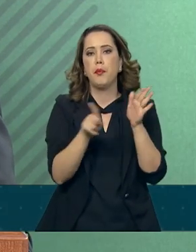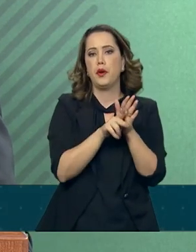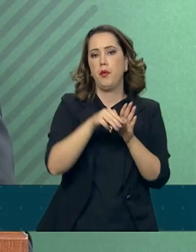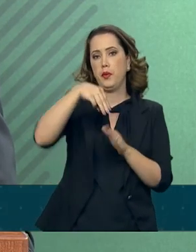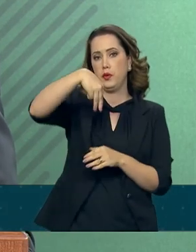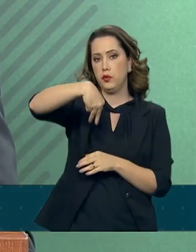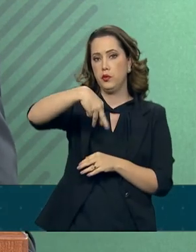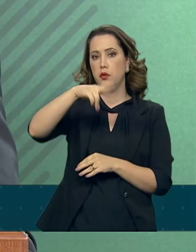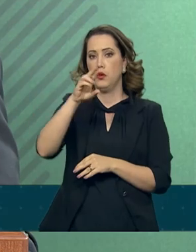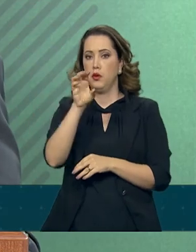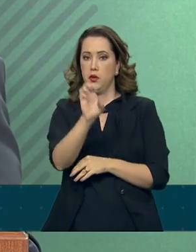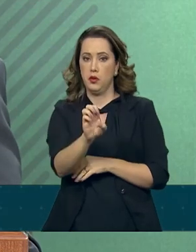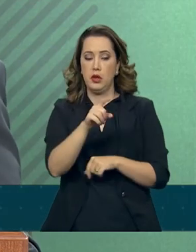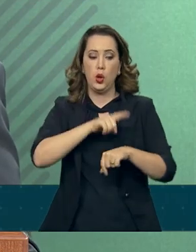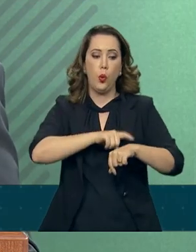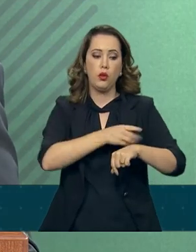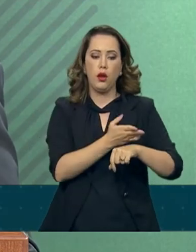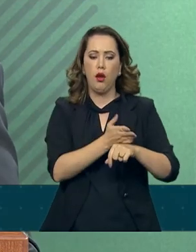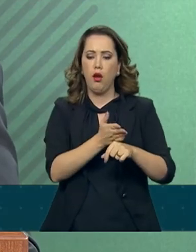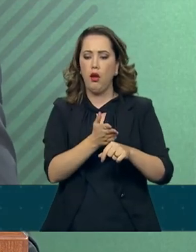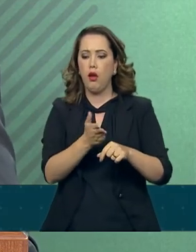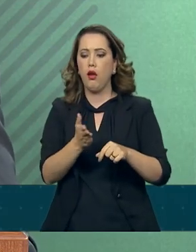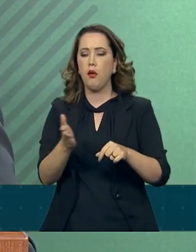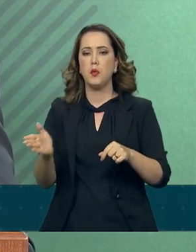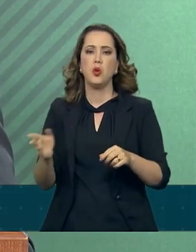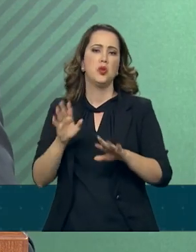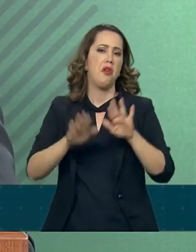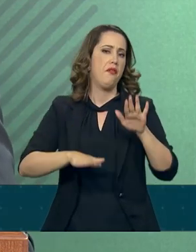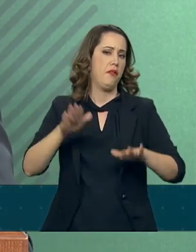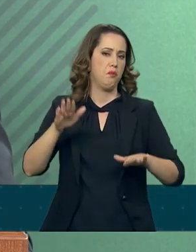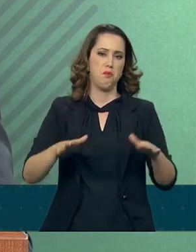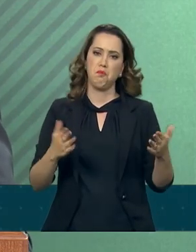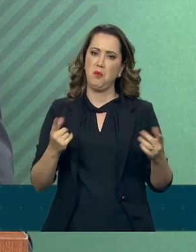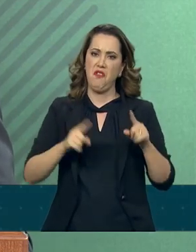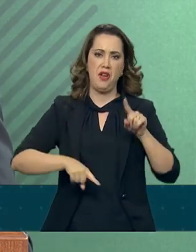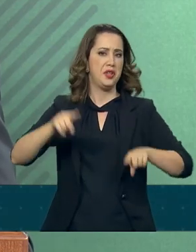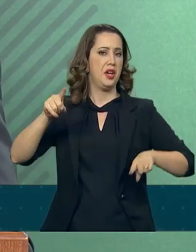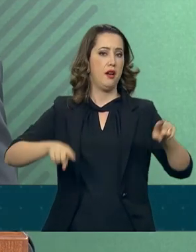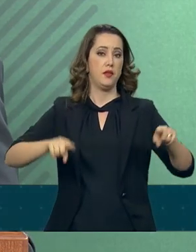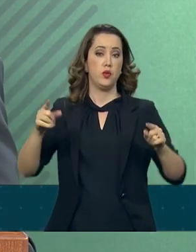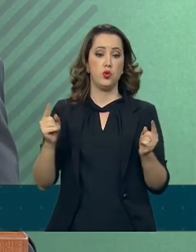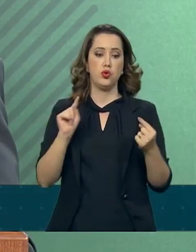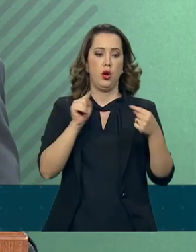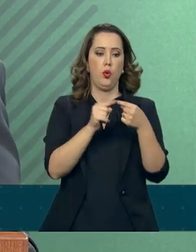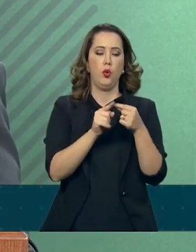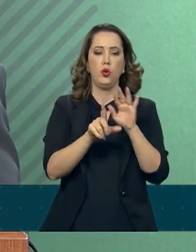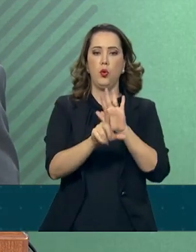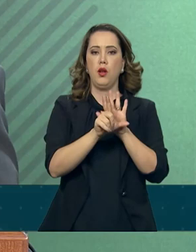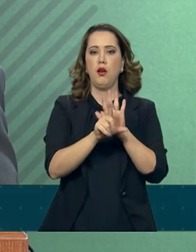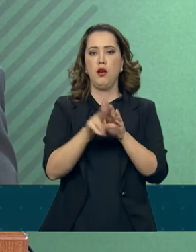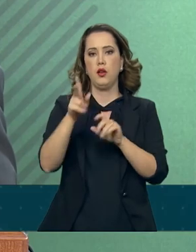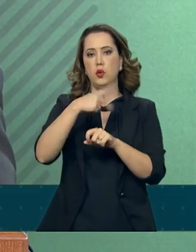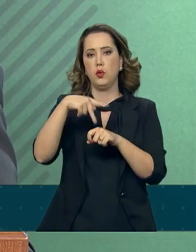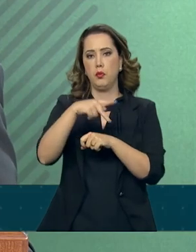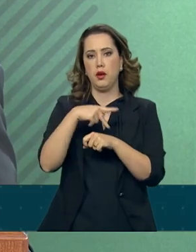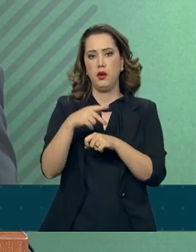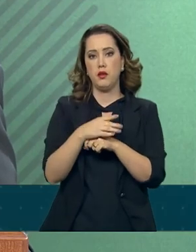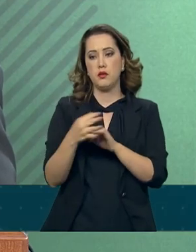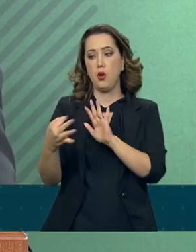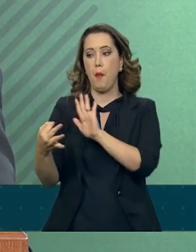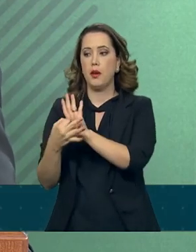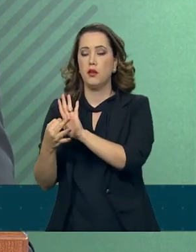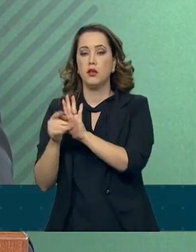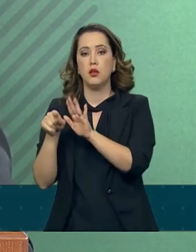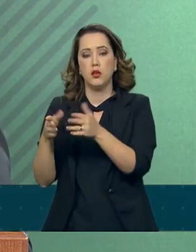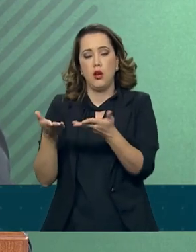exteriores e o tempo de resposta é variável conforme a legislação do país que recebe a consulta no